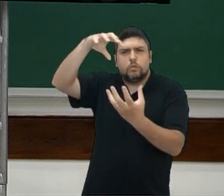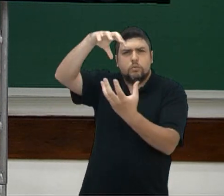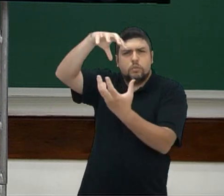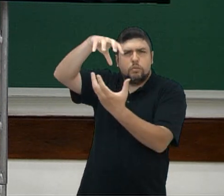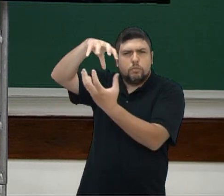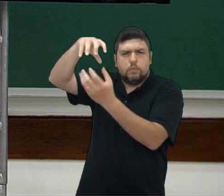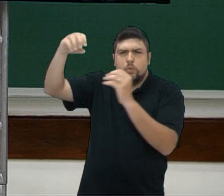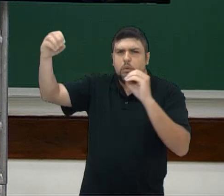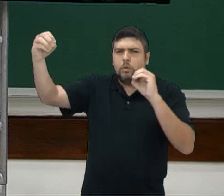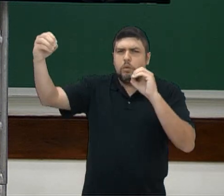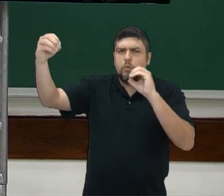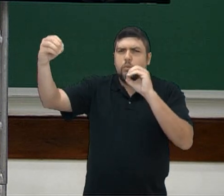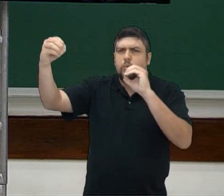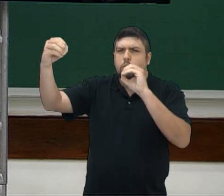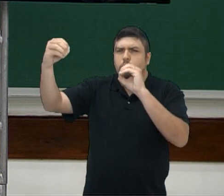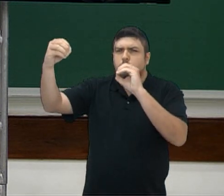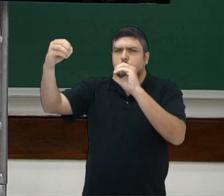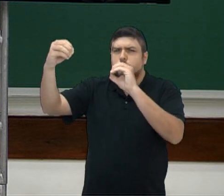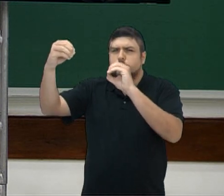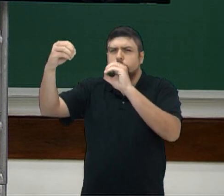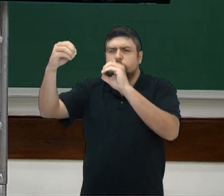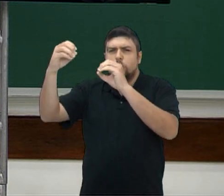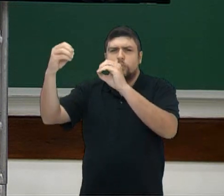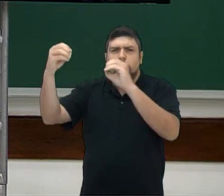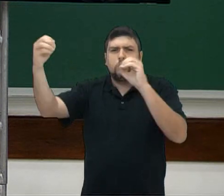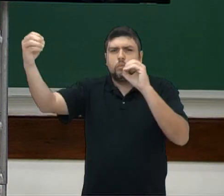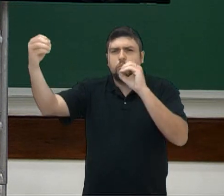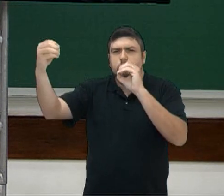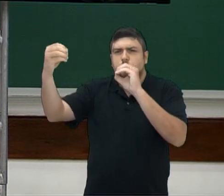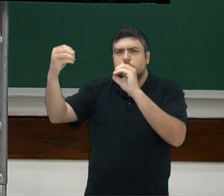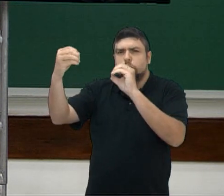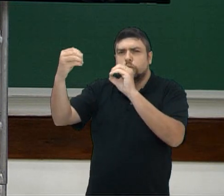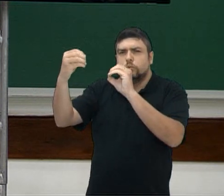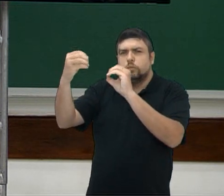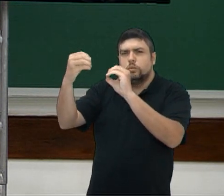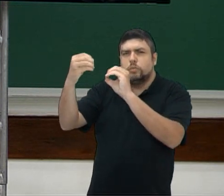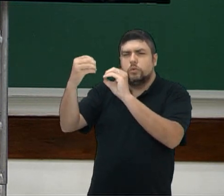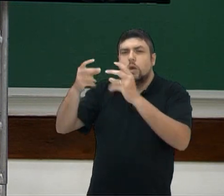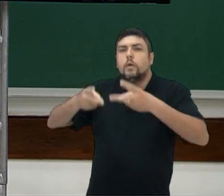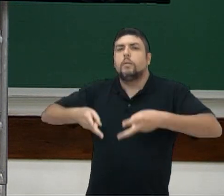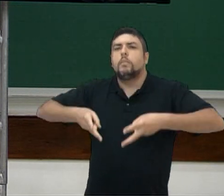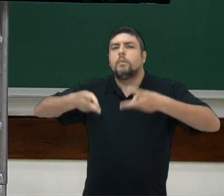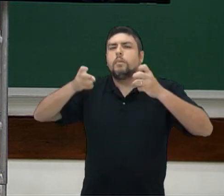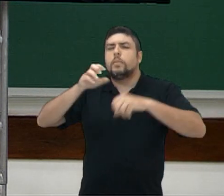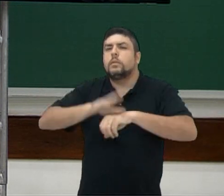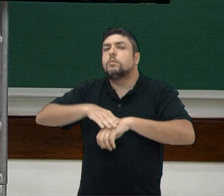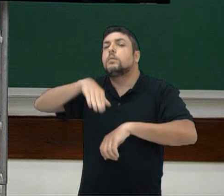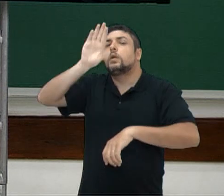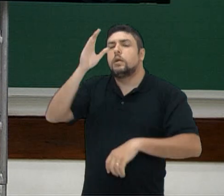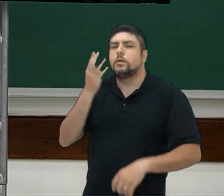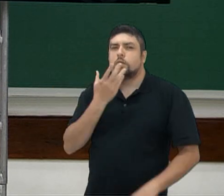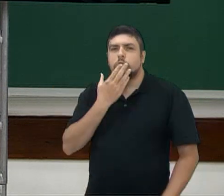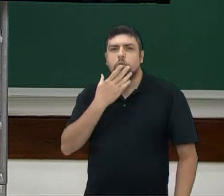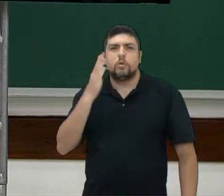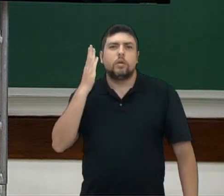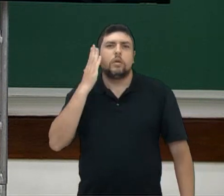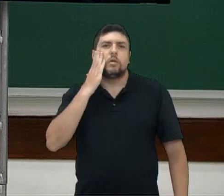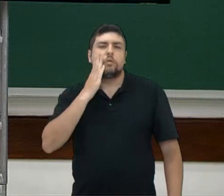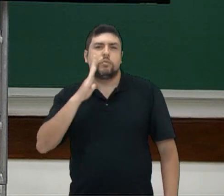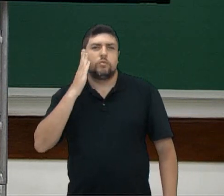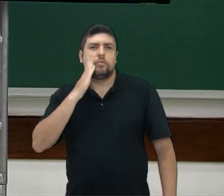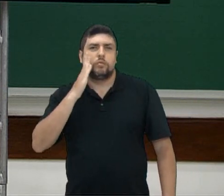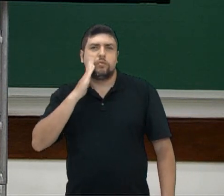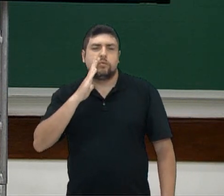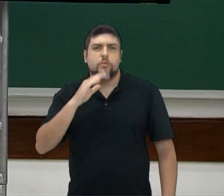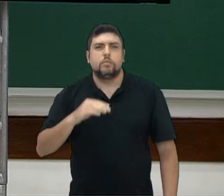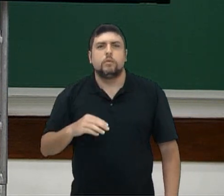acaba se aproximando, as galáxias da Via Láctea, aí você vai ter o Blue Shift. Ou seja, você consegue perceber uma cor um pouco